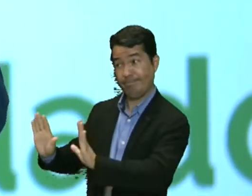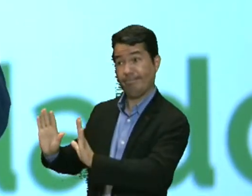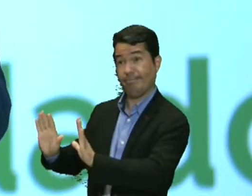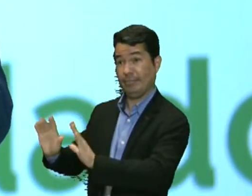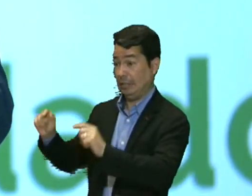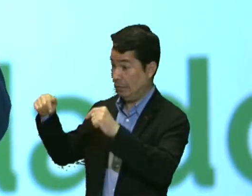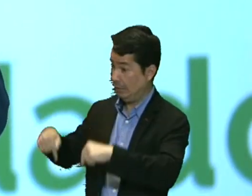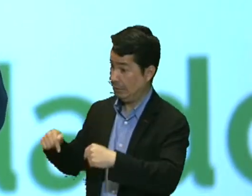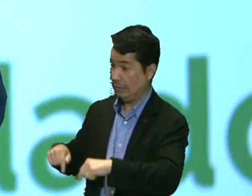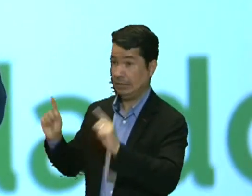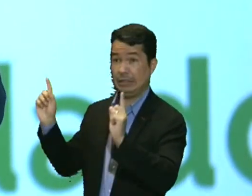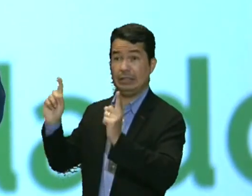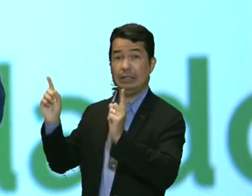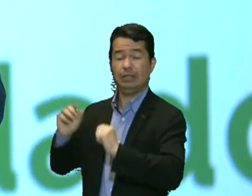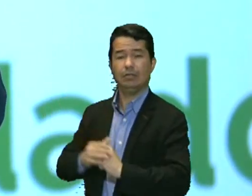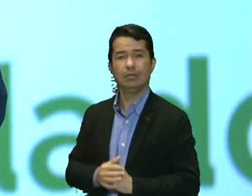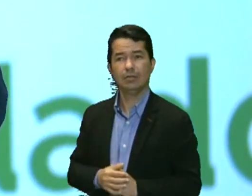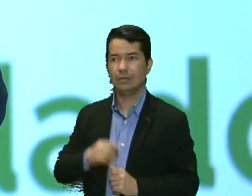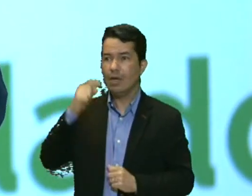assim.